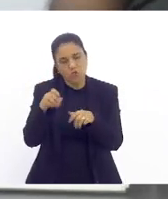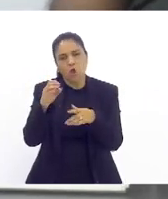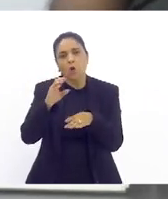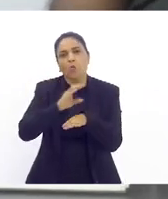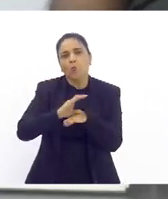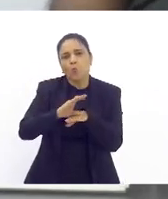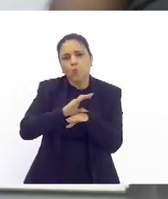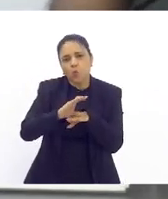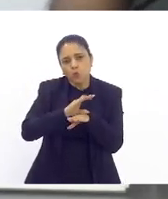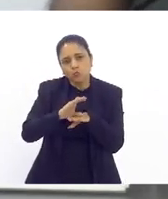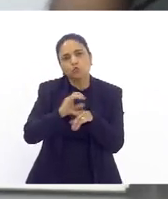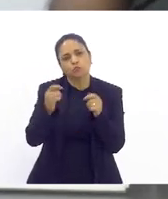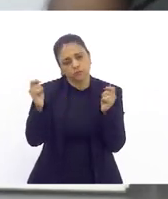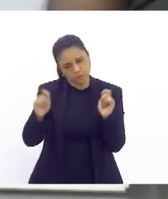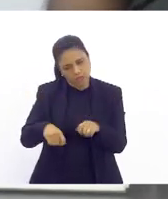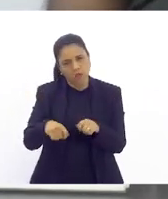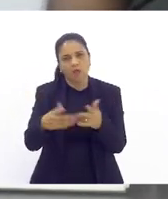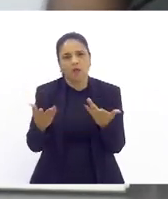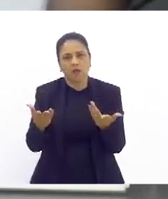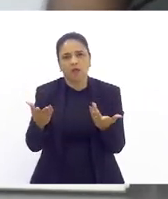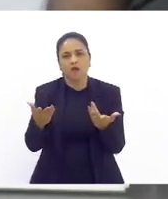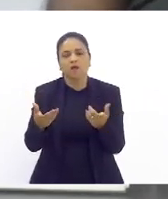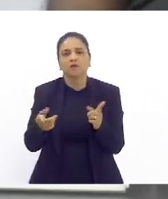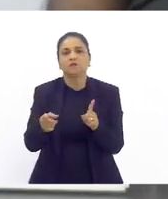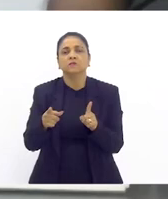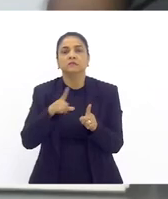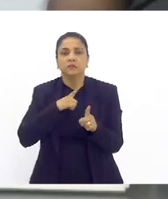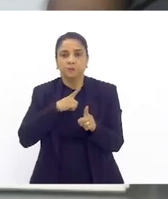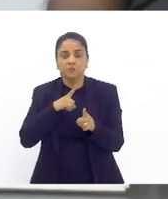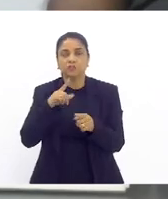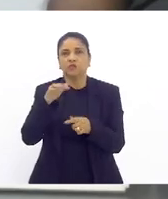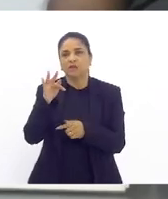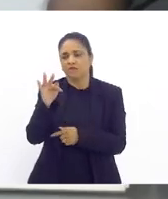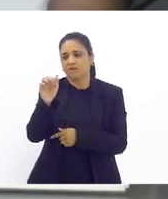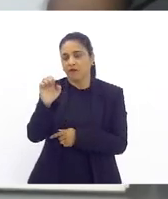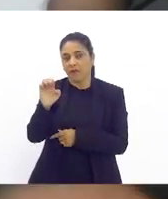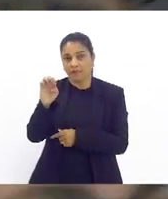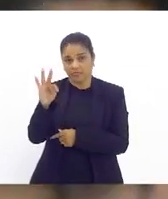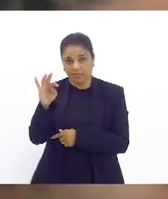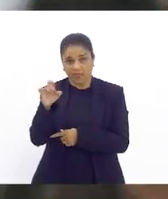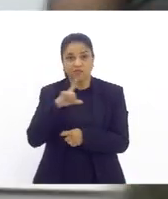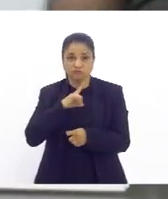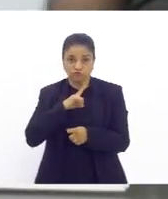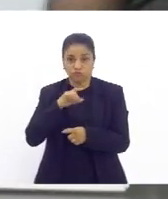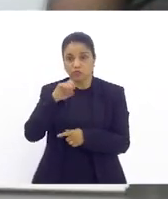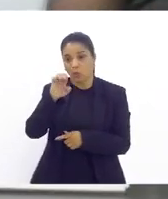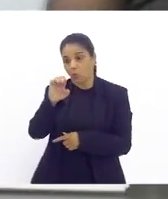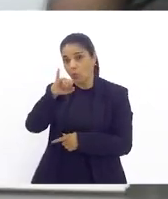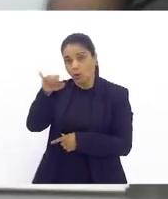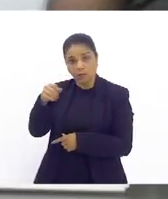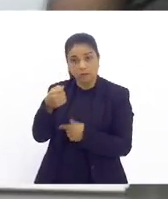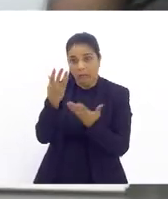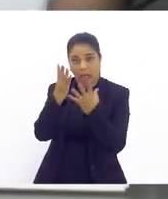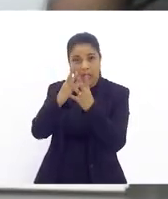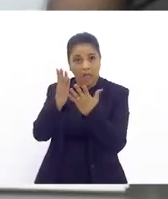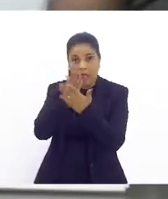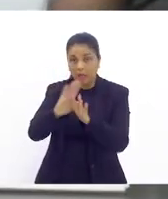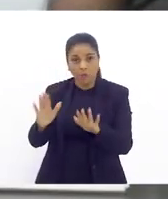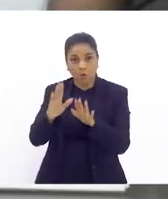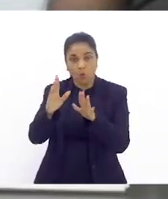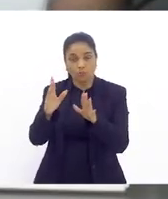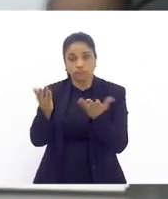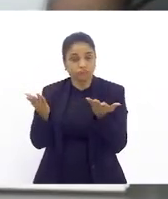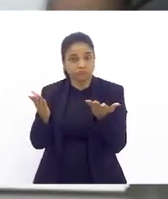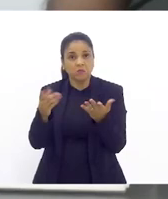qualificação e outra coisa também existia na FAETEC ou EJA que acabou eu não sei porque Aquilo acabou era